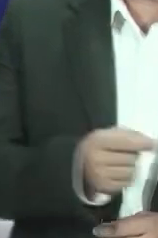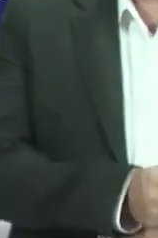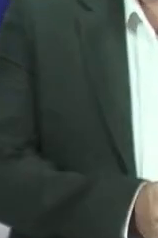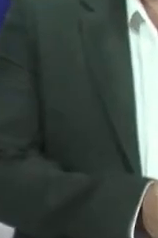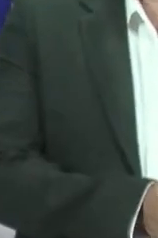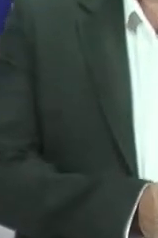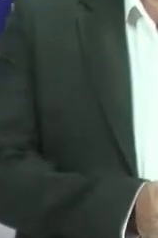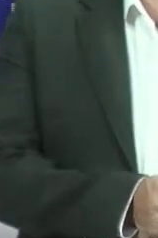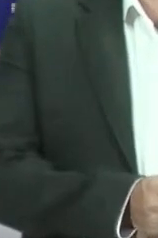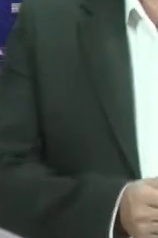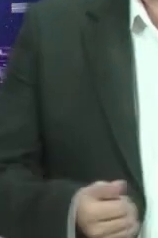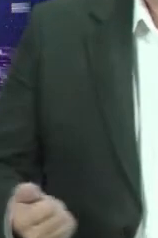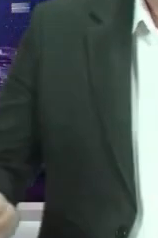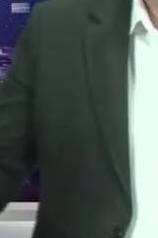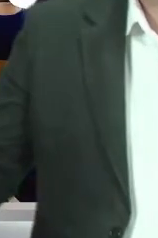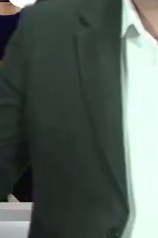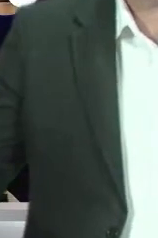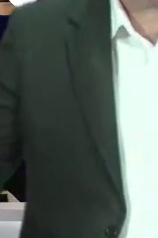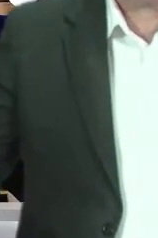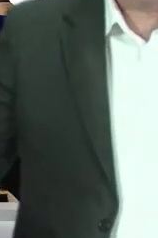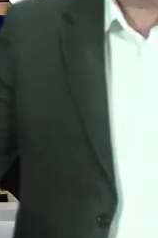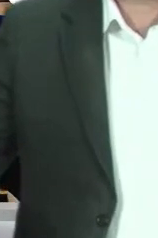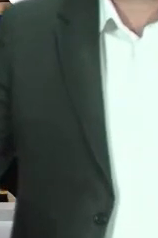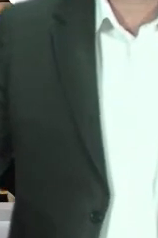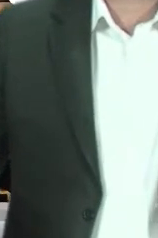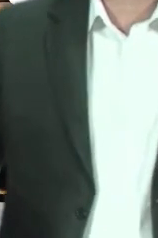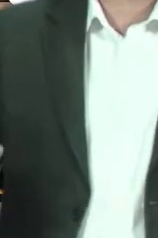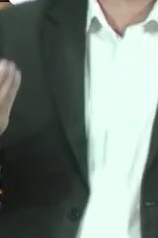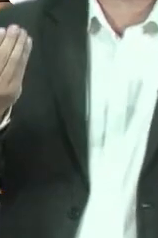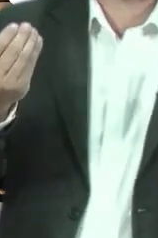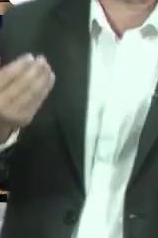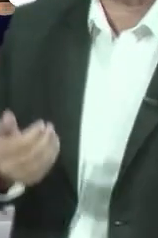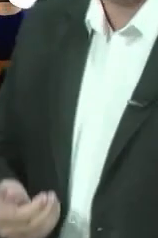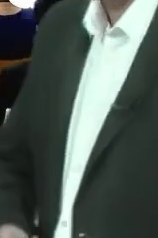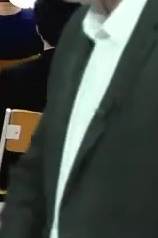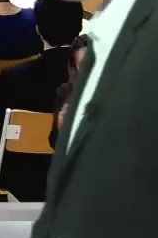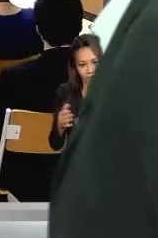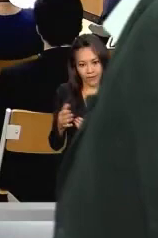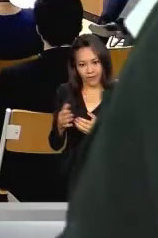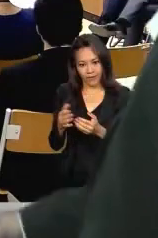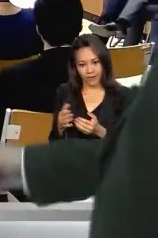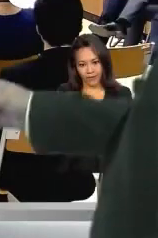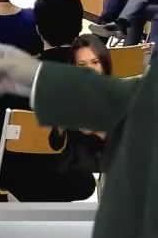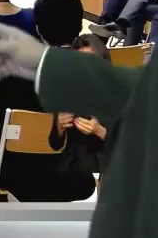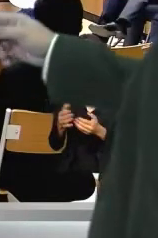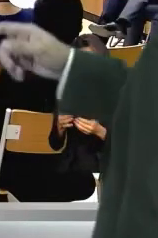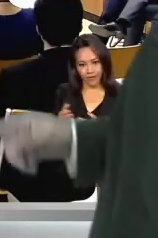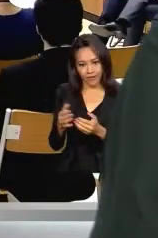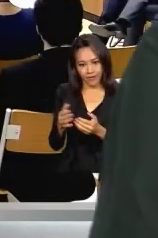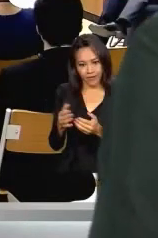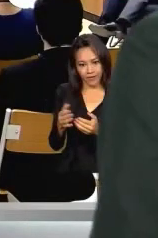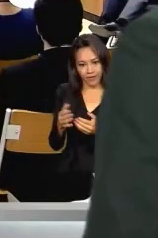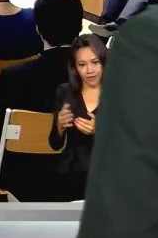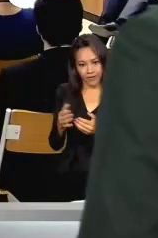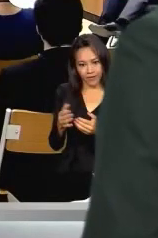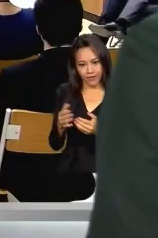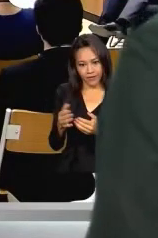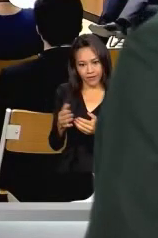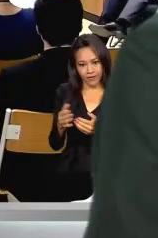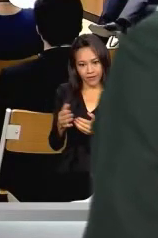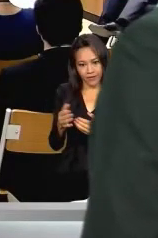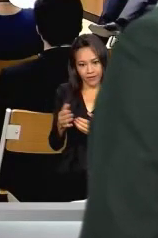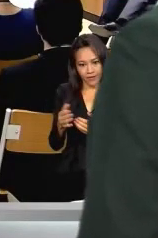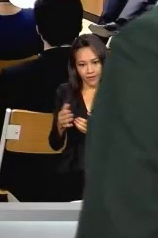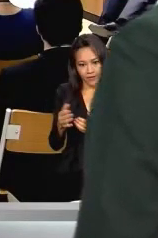ou seja, vítimas de violência. Quero essa aqui, ó, no telão da notícia, você vem comigo e acompanha todos os detalhes aqui no